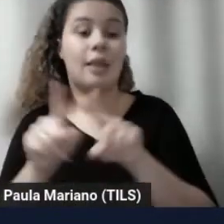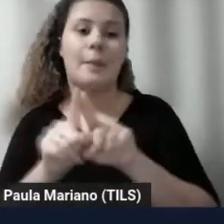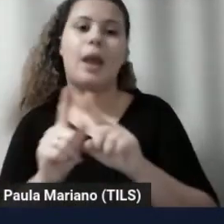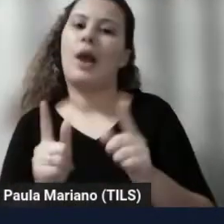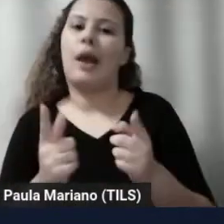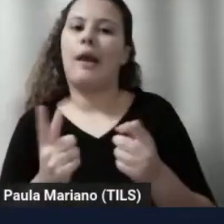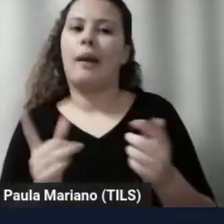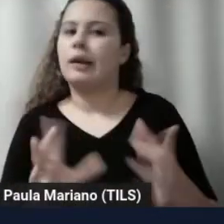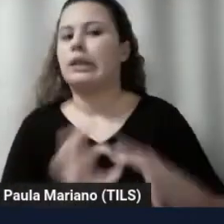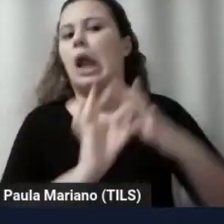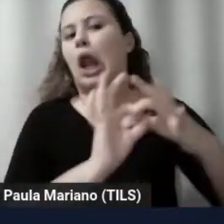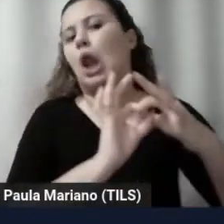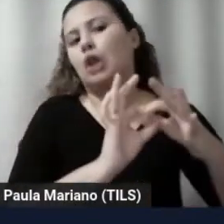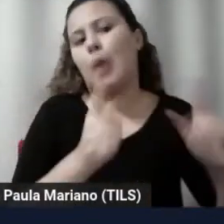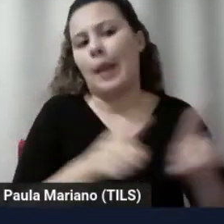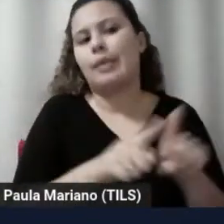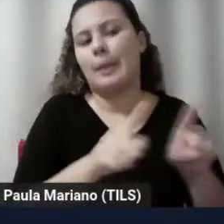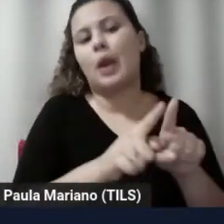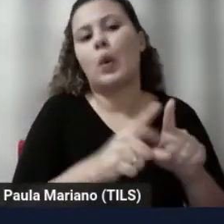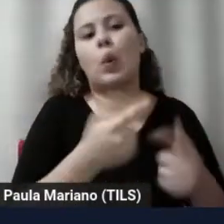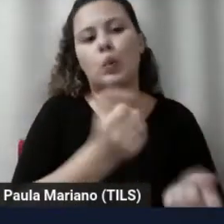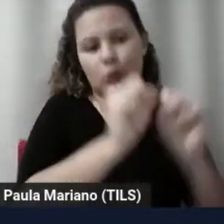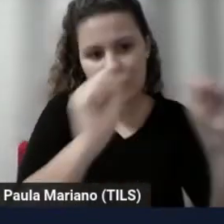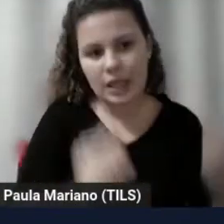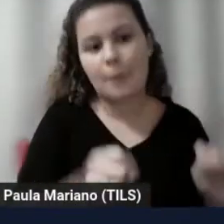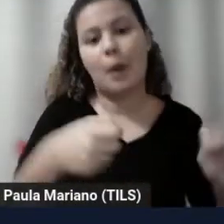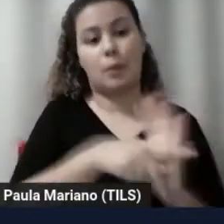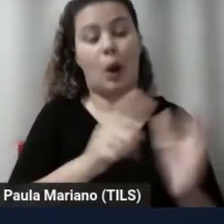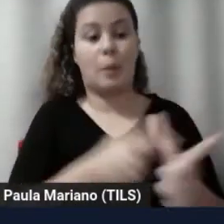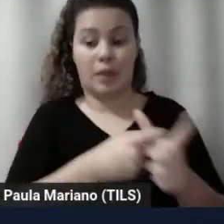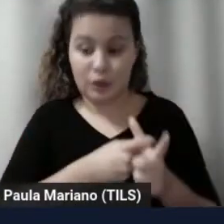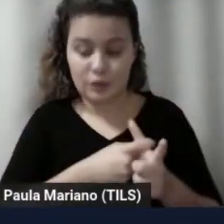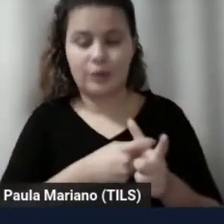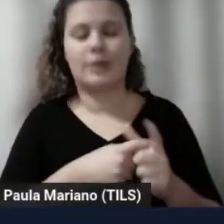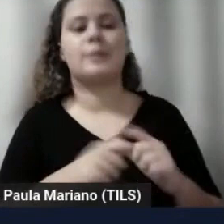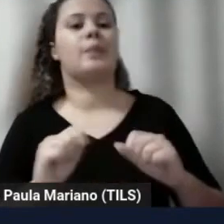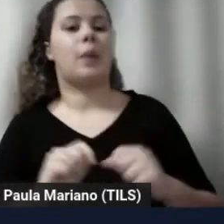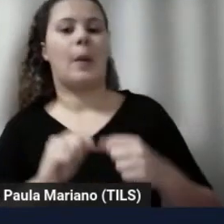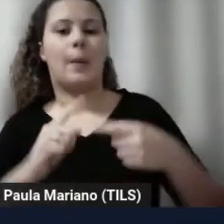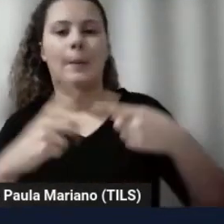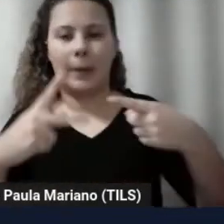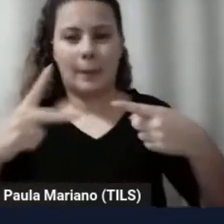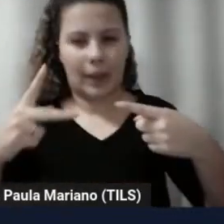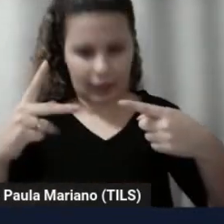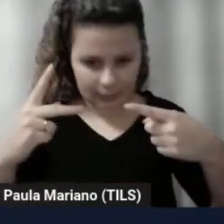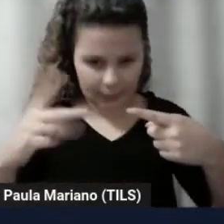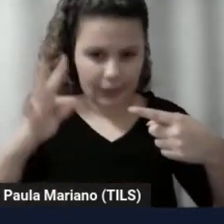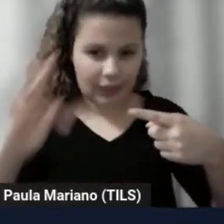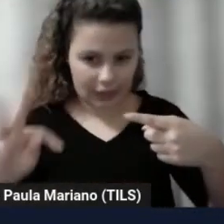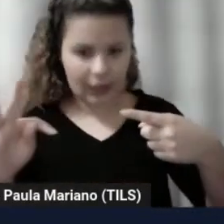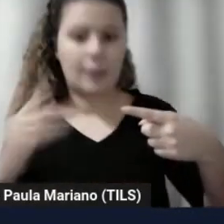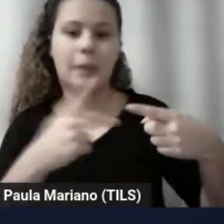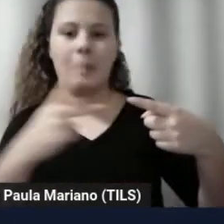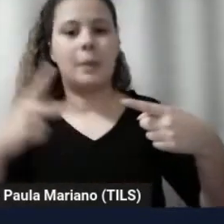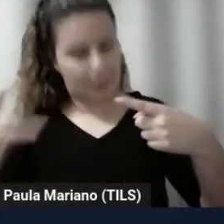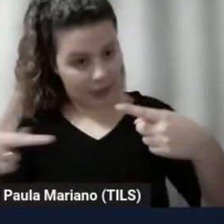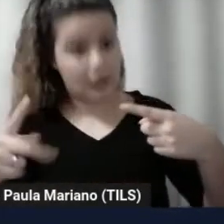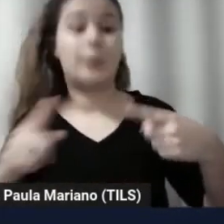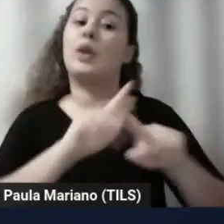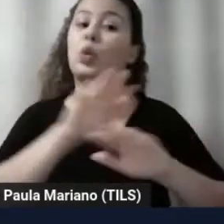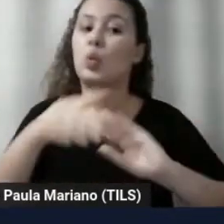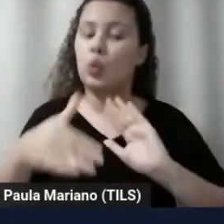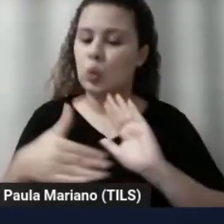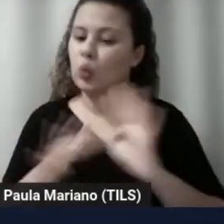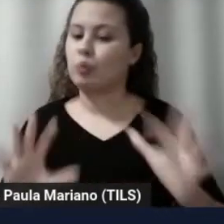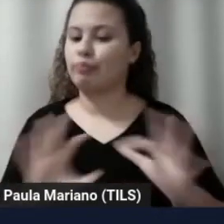dívida. As privatizações, as chamadas PPPs, tudo isso está relacionado com o sistema da dívida.